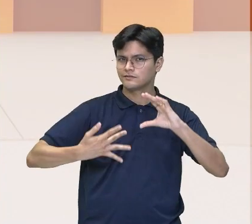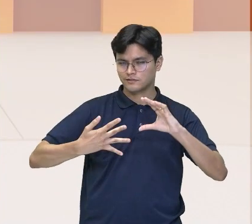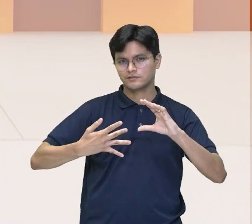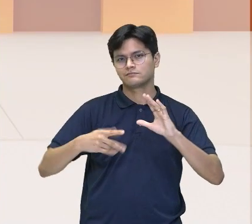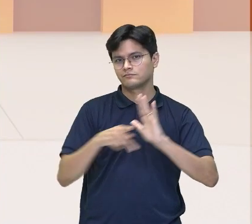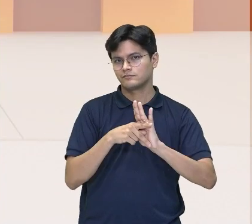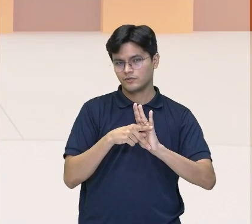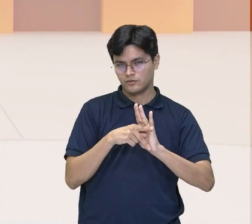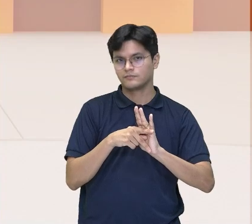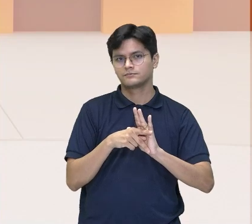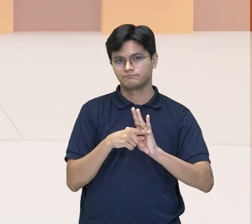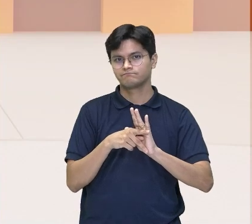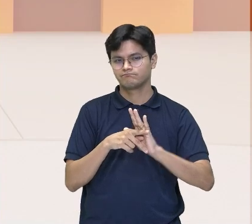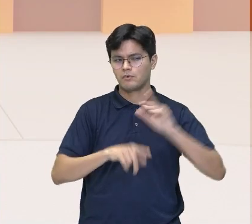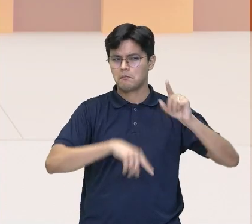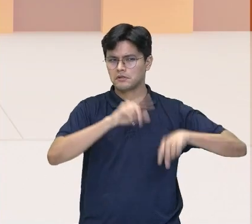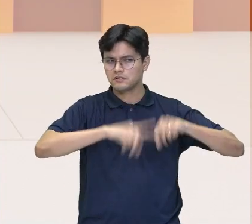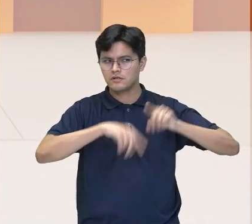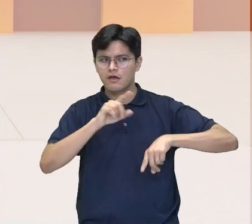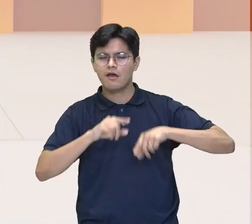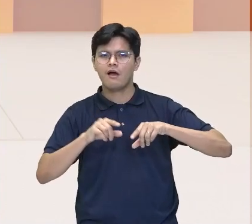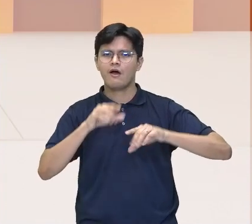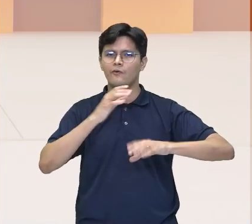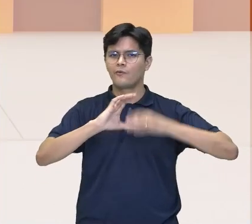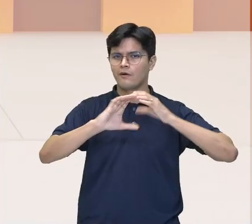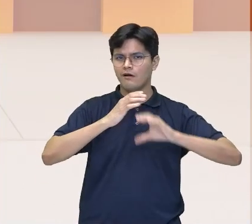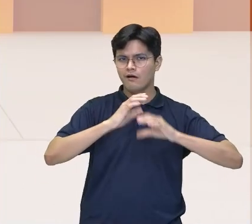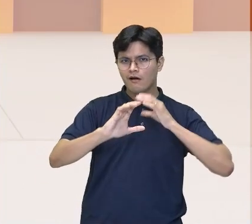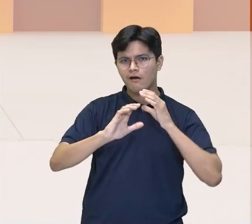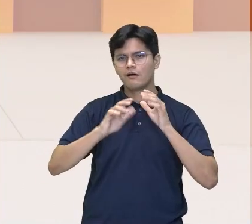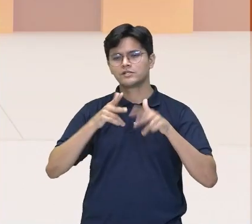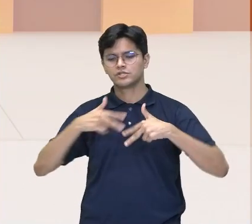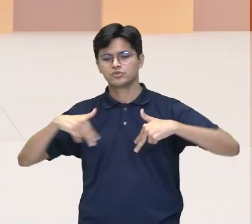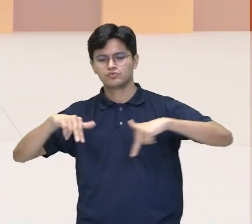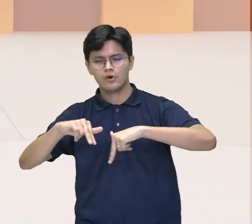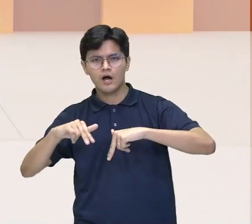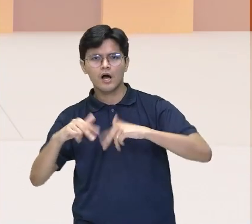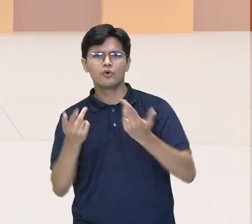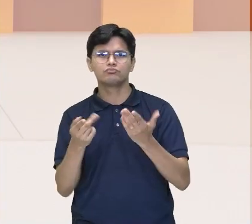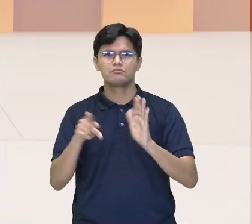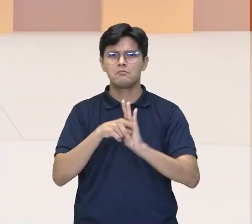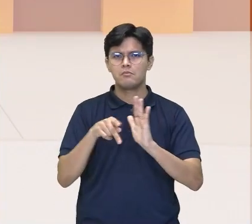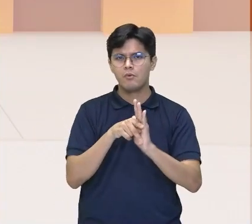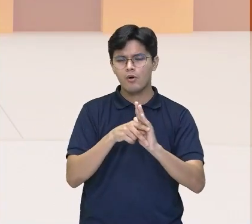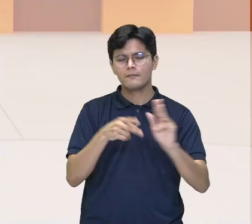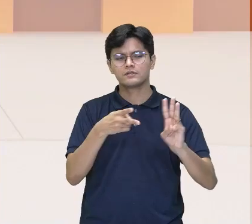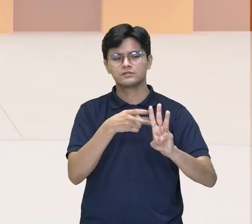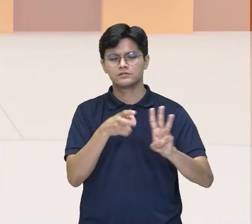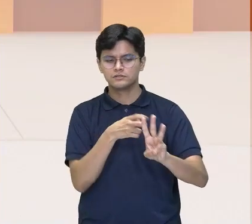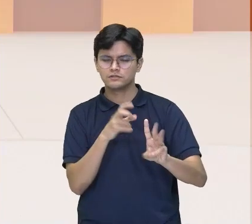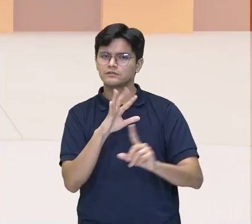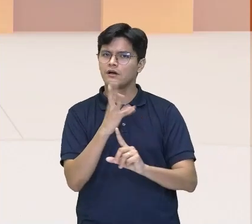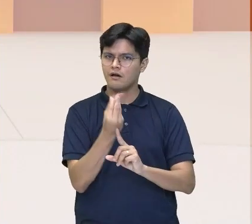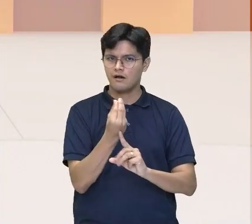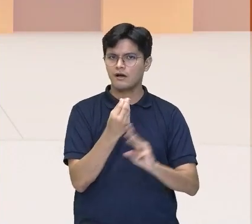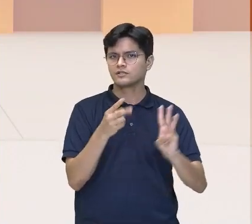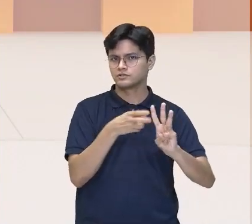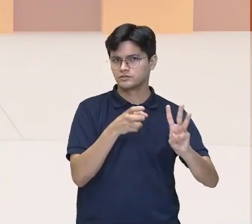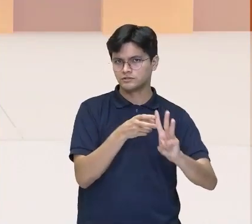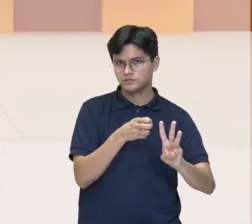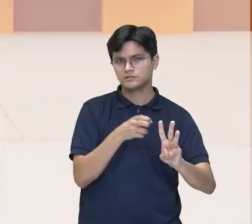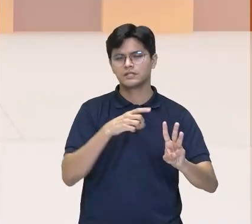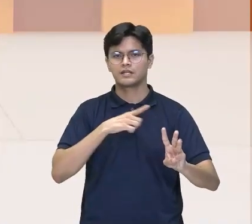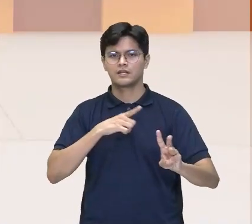vai observar, quando nós falamos de arte indígena, por exemplo, você vai observar materiais, você